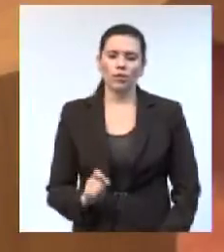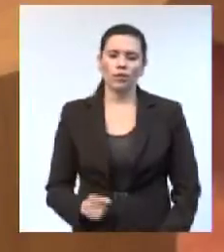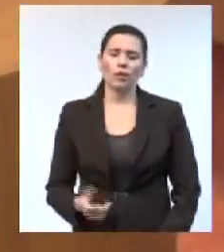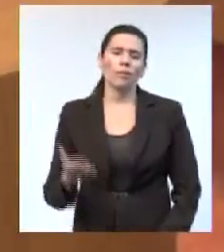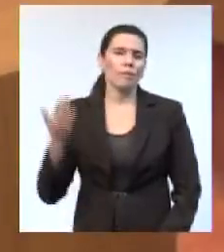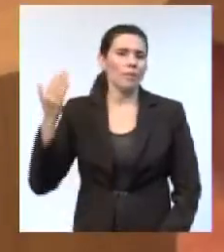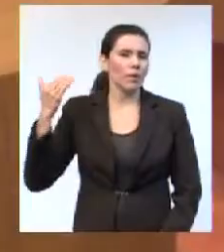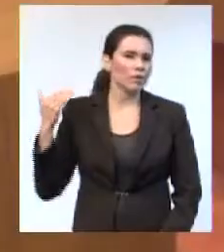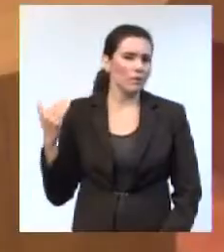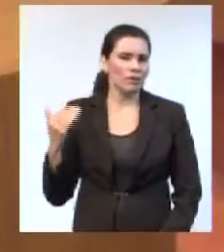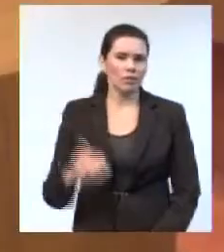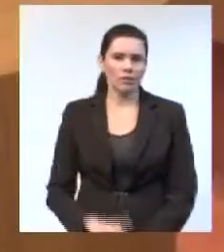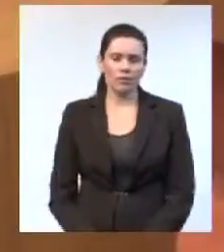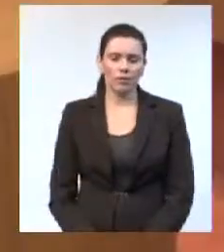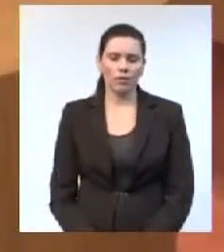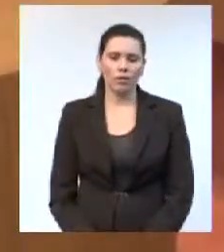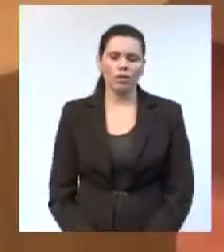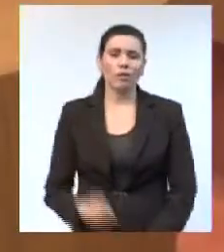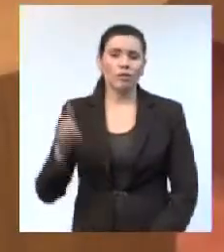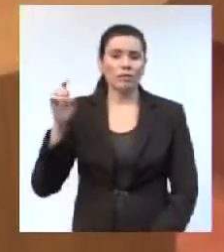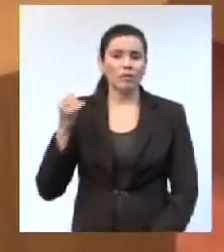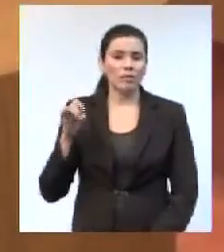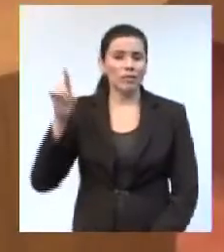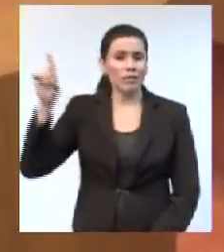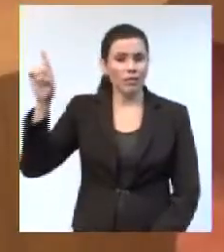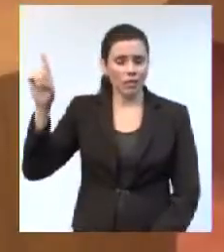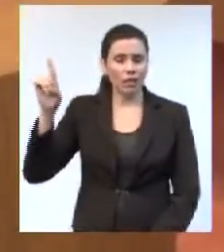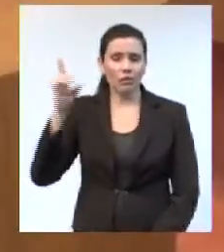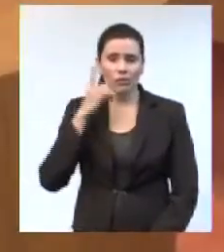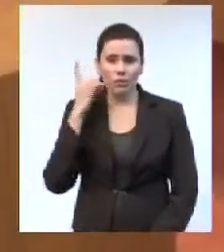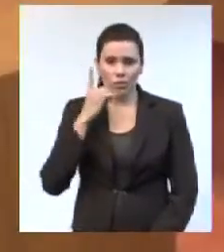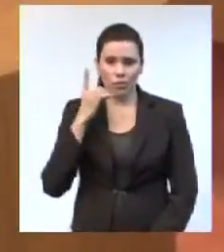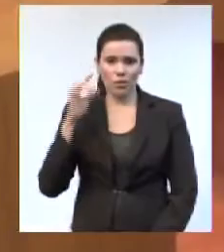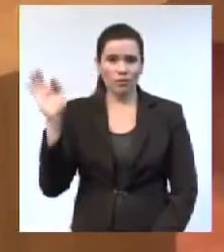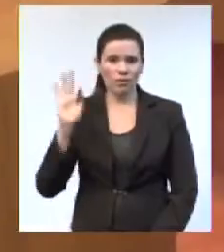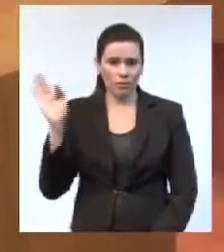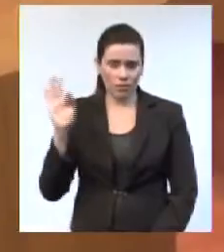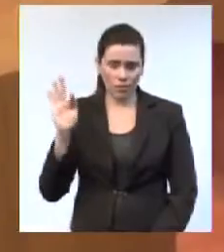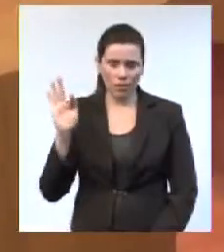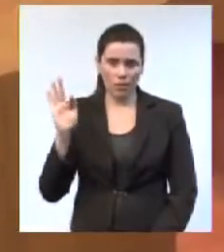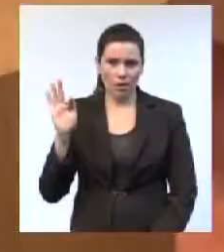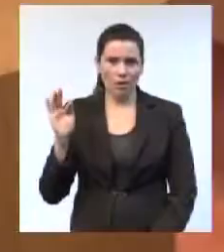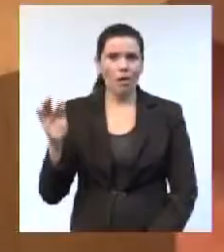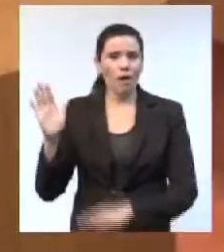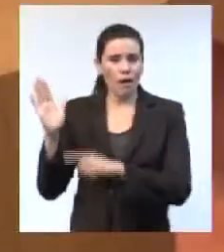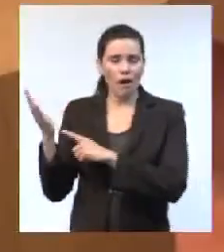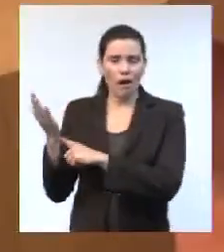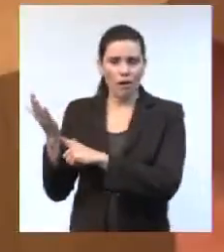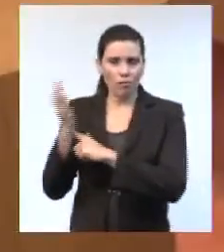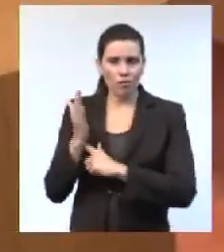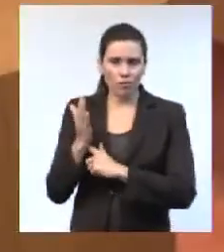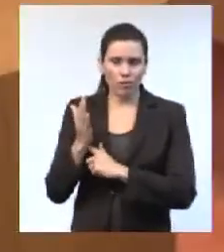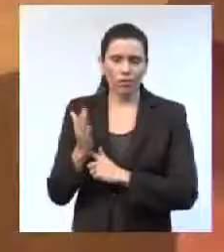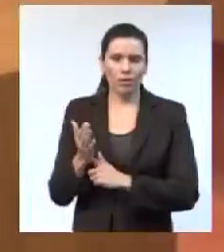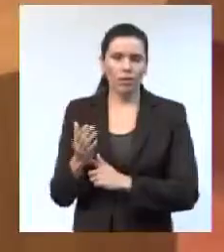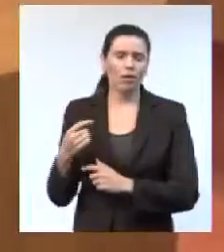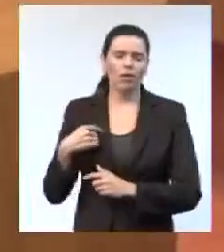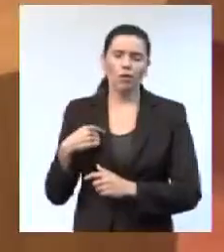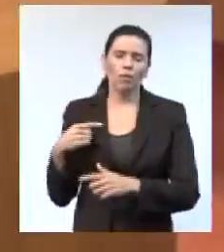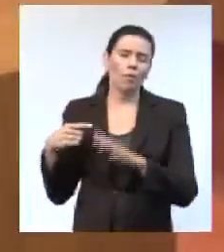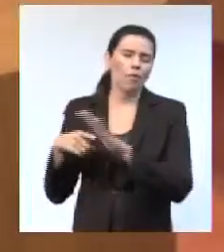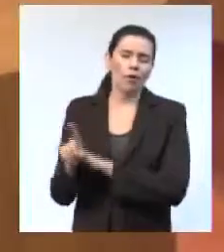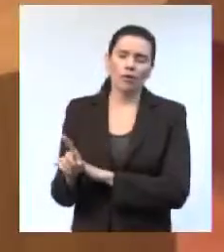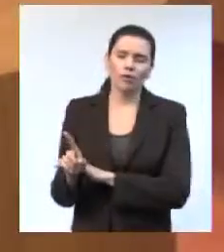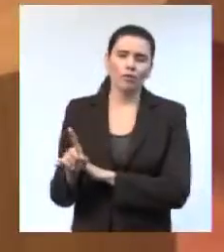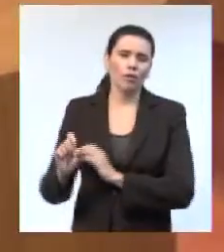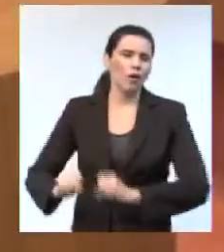vir em recursos federais para o Maranhão? Por que que até hoje a BR-135 está parada? Onde está a força do governo federal e